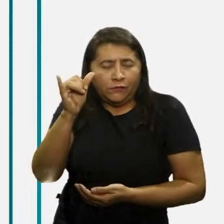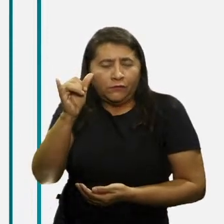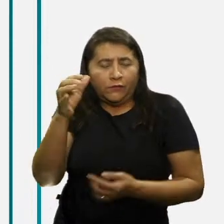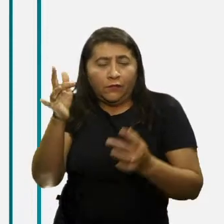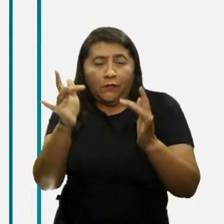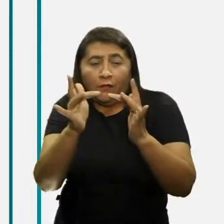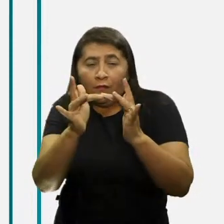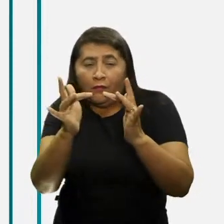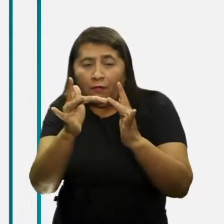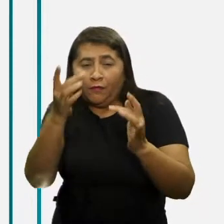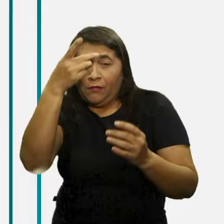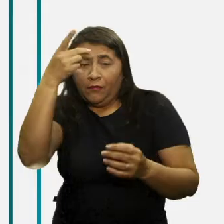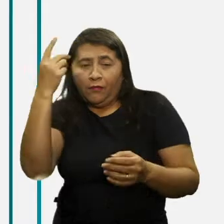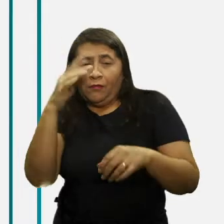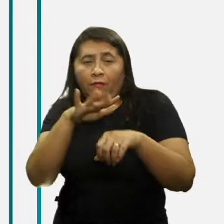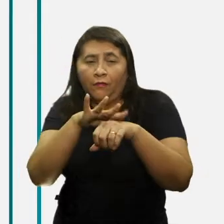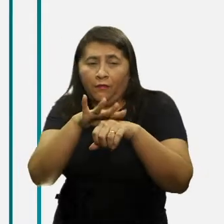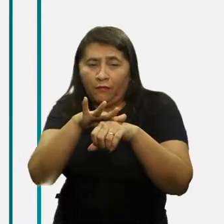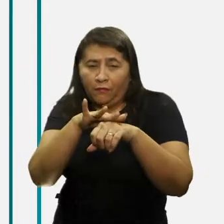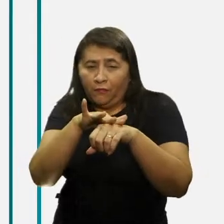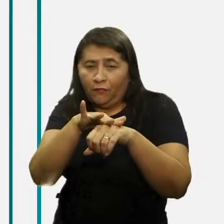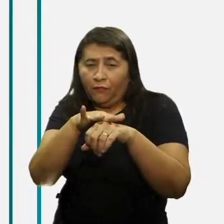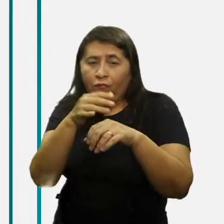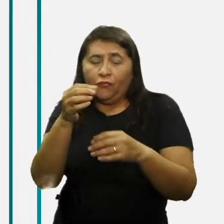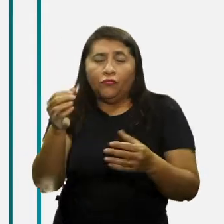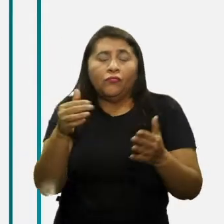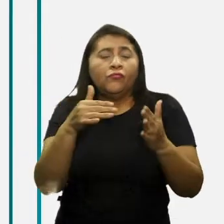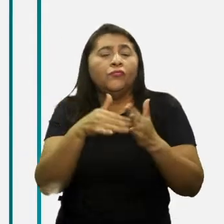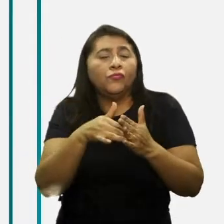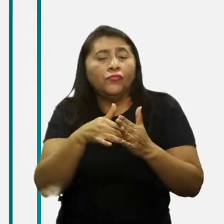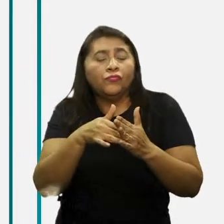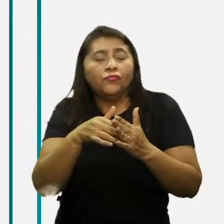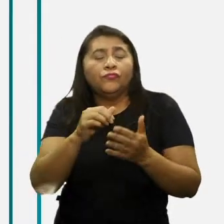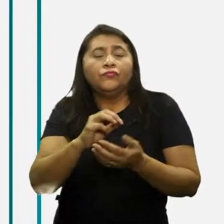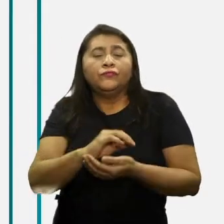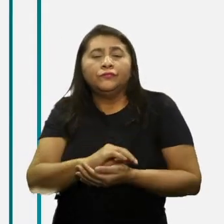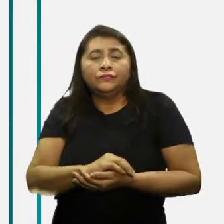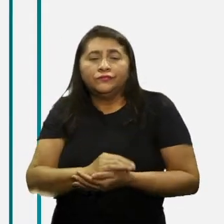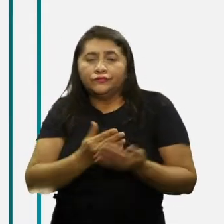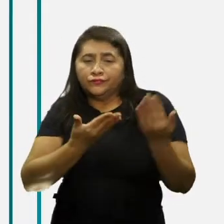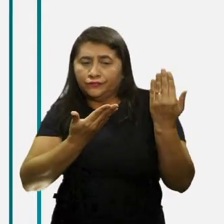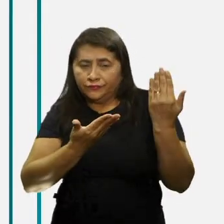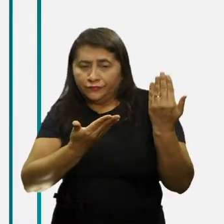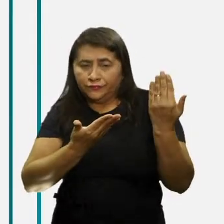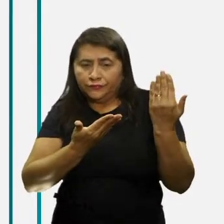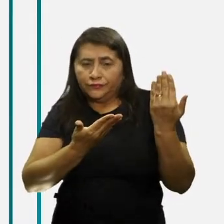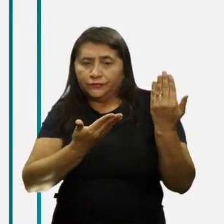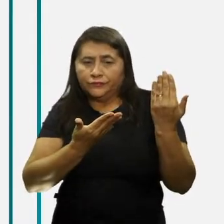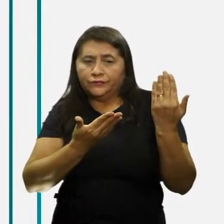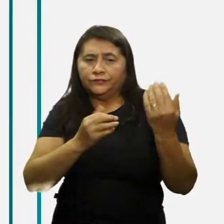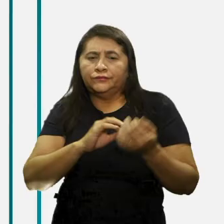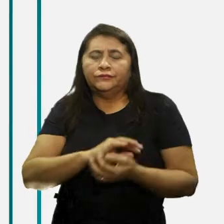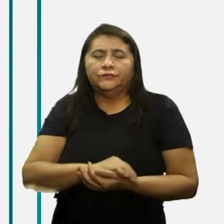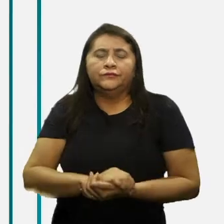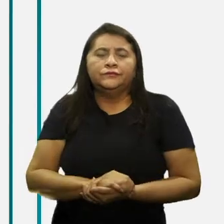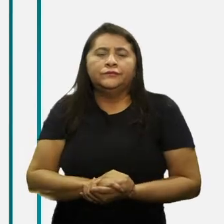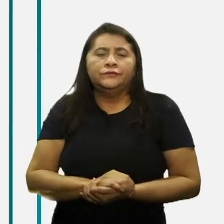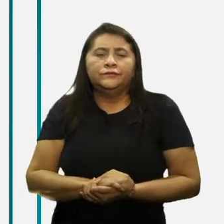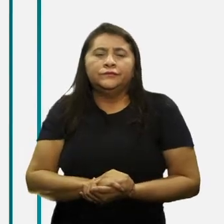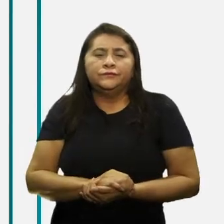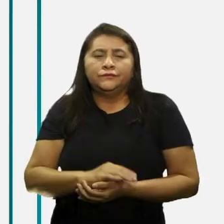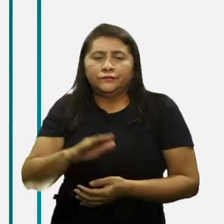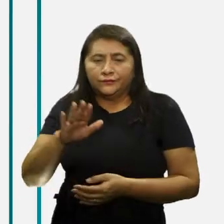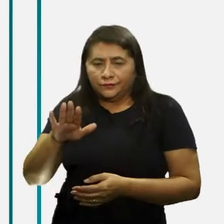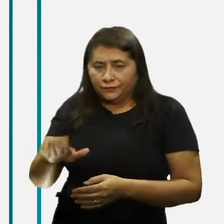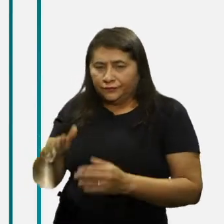com as pessoas que estão doentes. E por último, stay home if you are sick, except to get medical care.